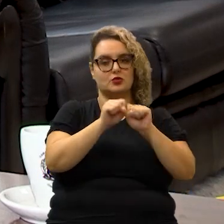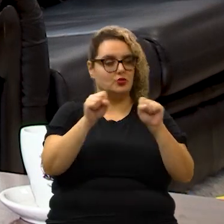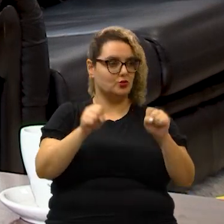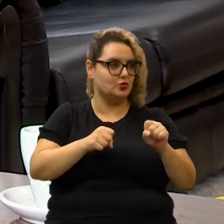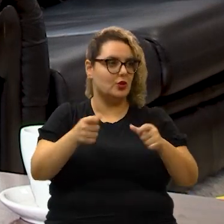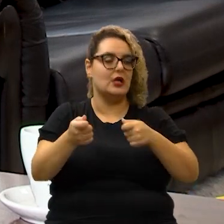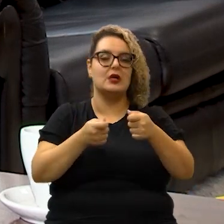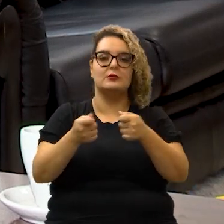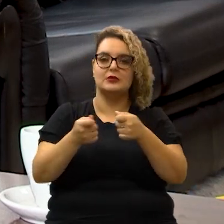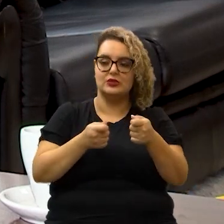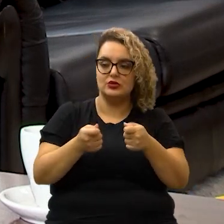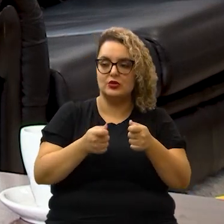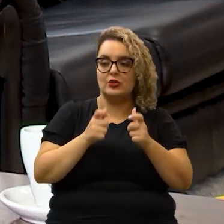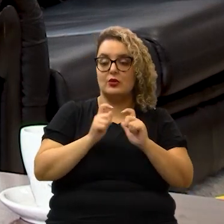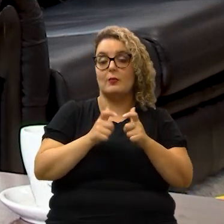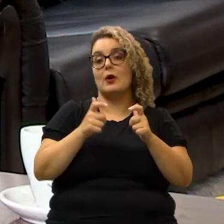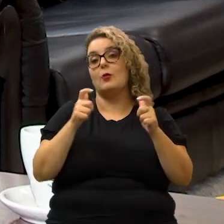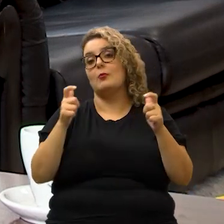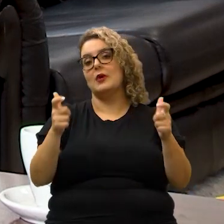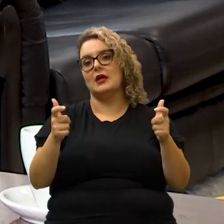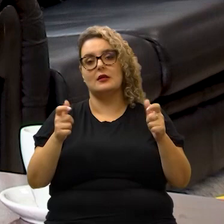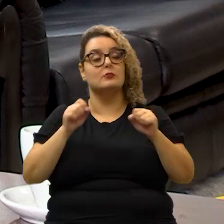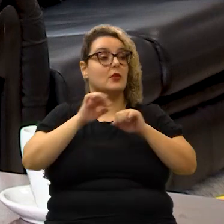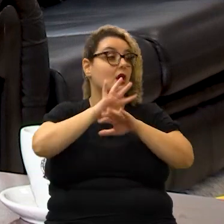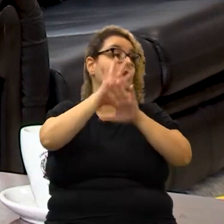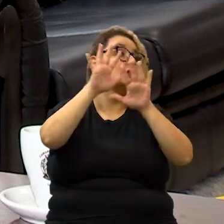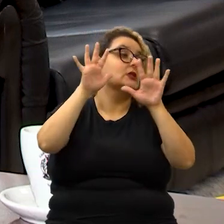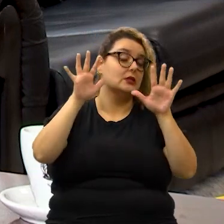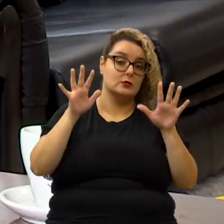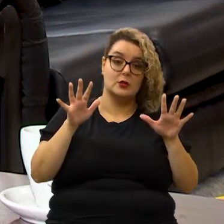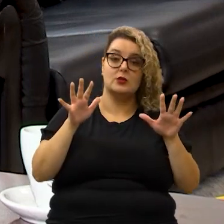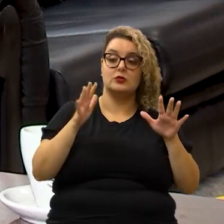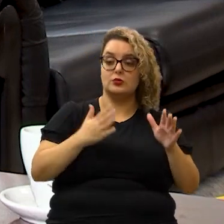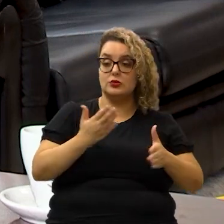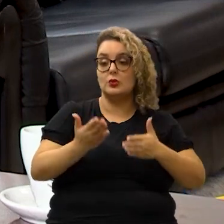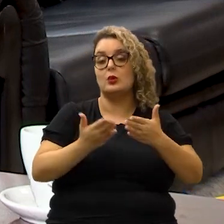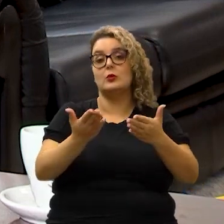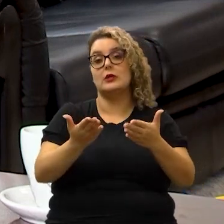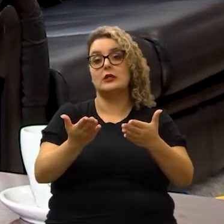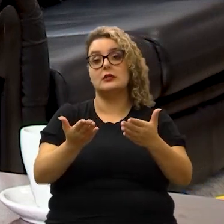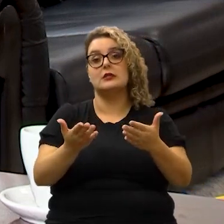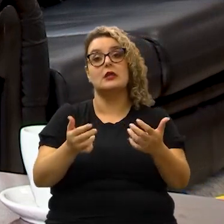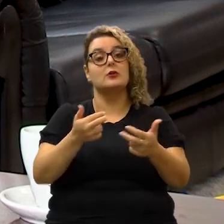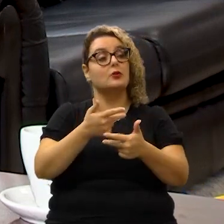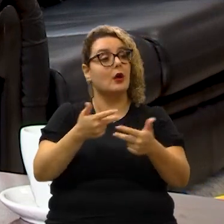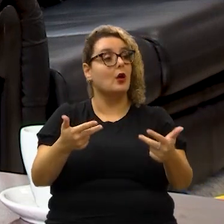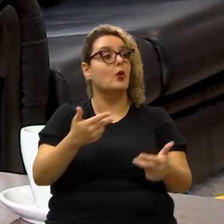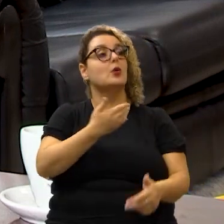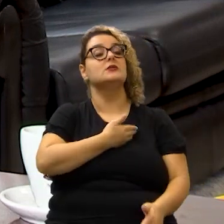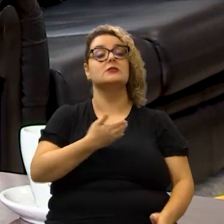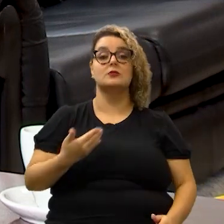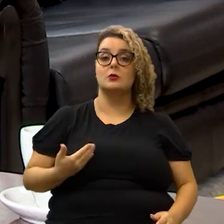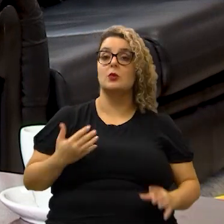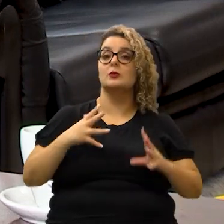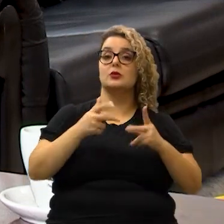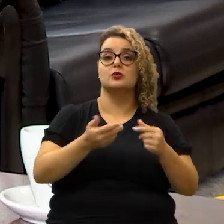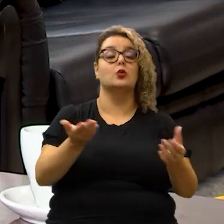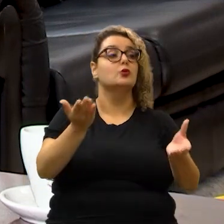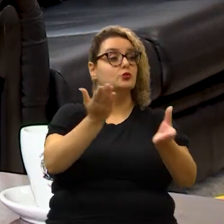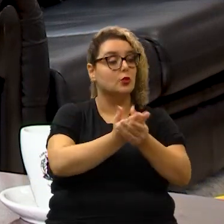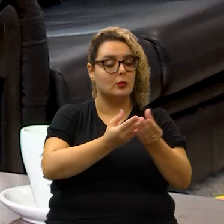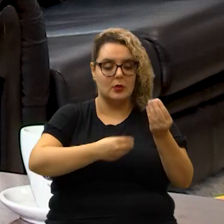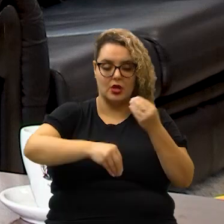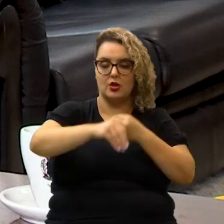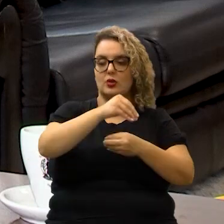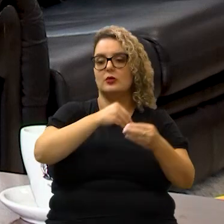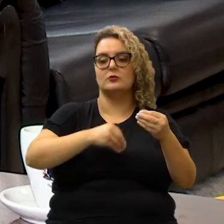aumentado a transparência no trato com a coisa pública, todo o processo que envolve aquisição,